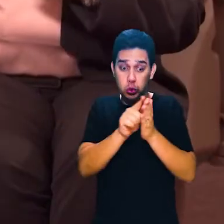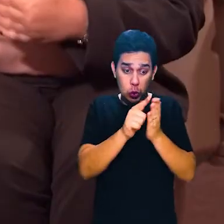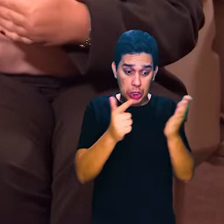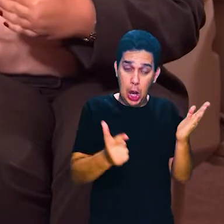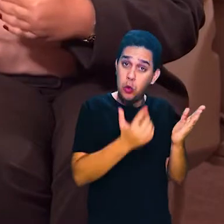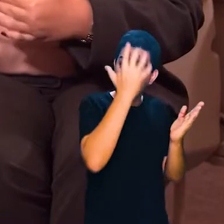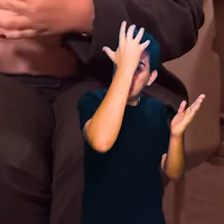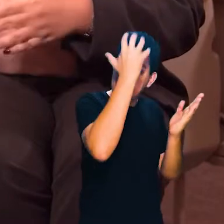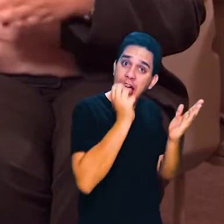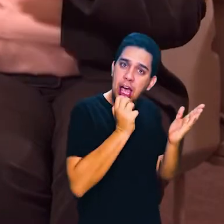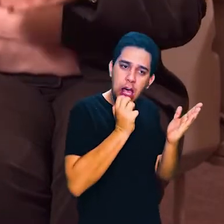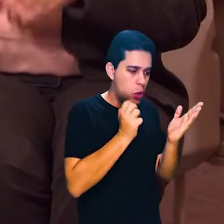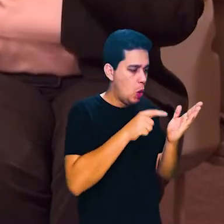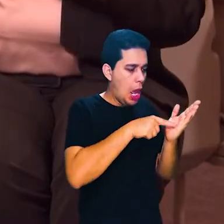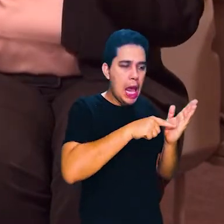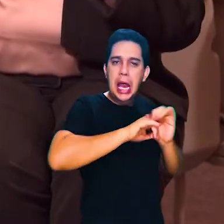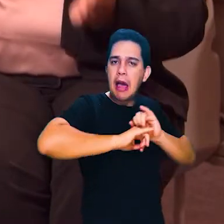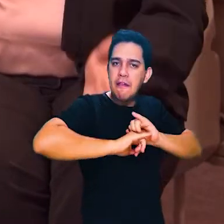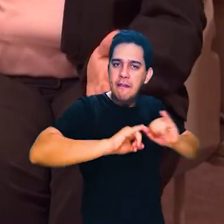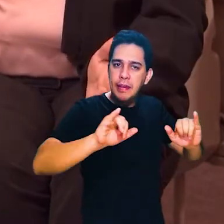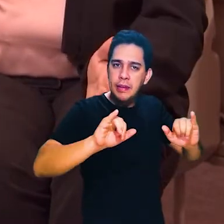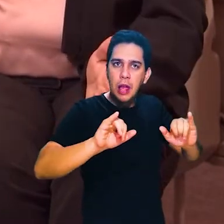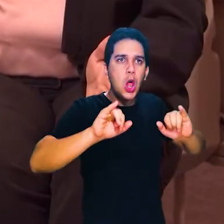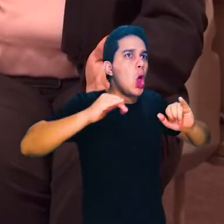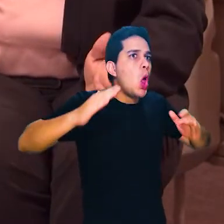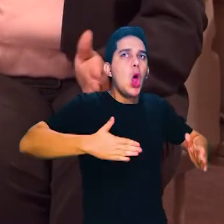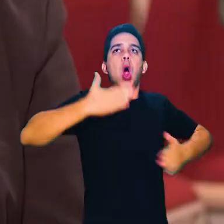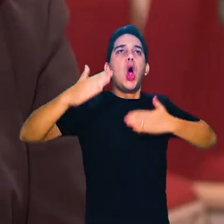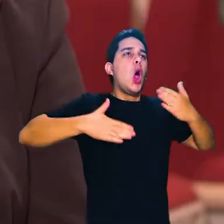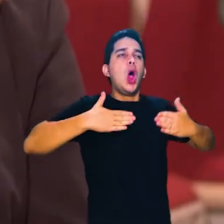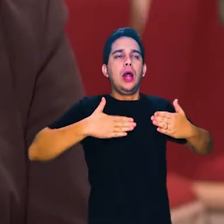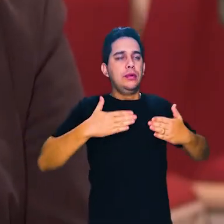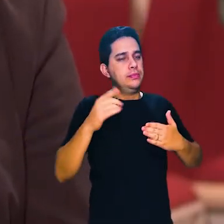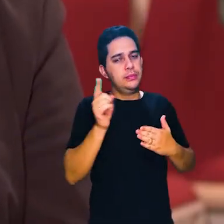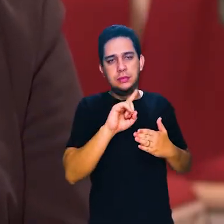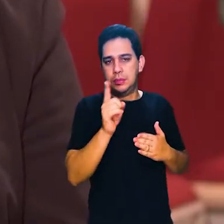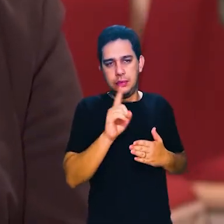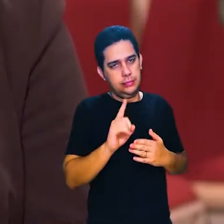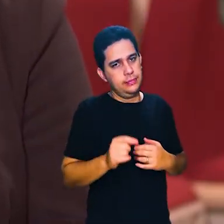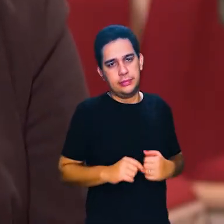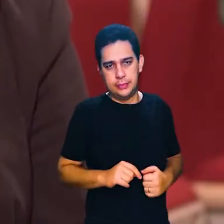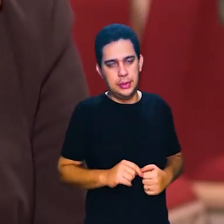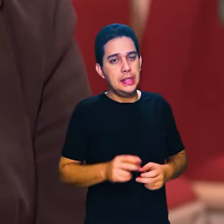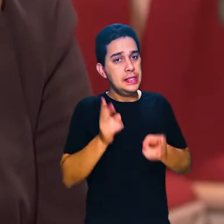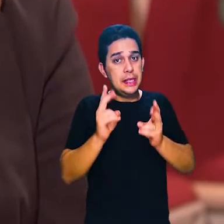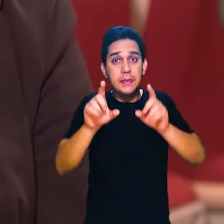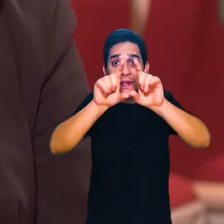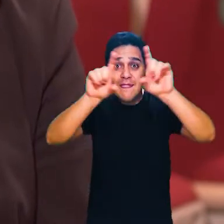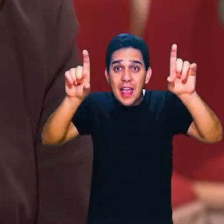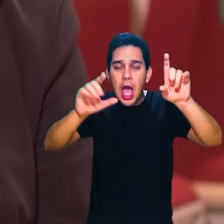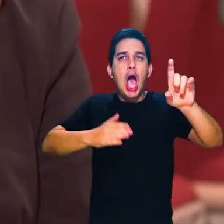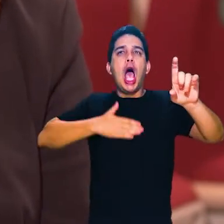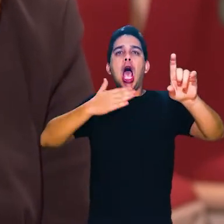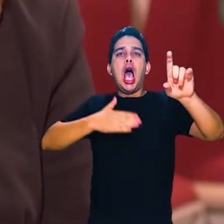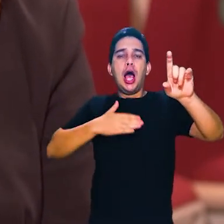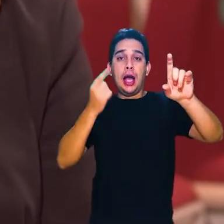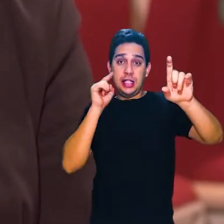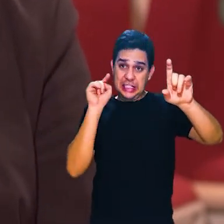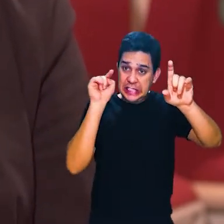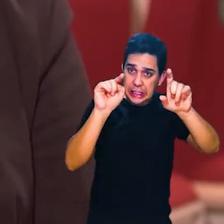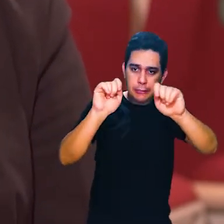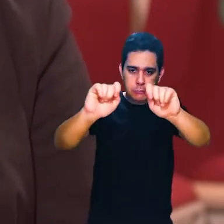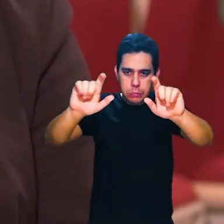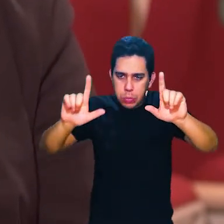o texto não tem nada a ver com o título. Nossa. As notícias também que são muito inéditas, muito